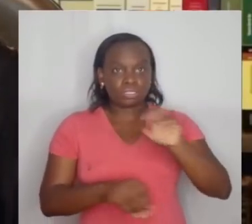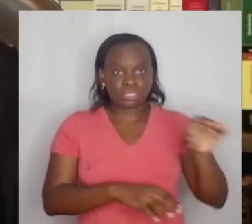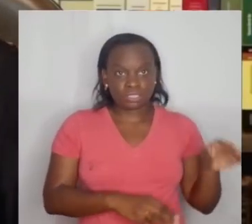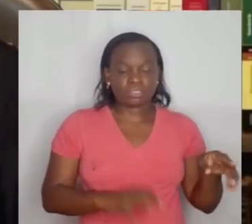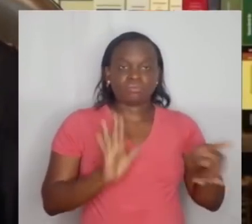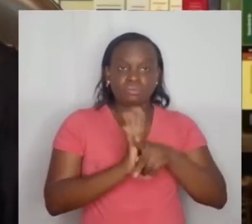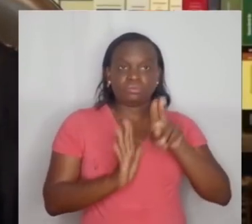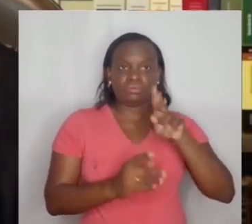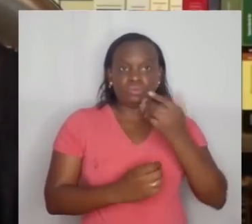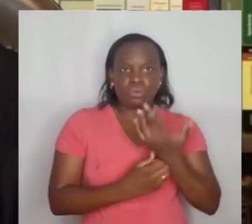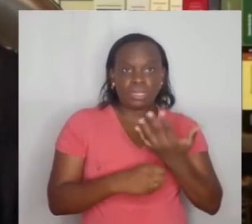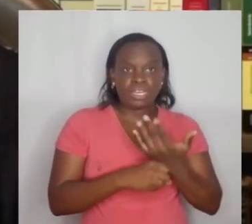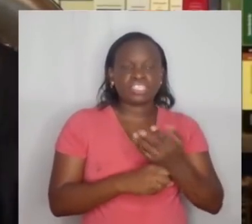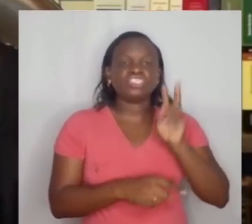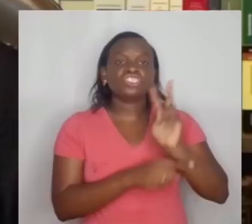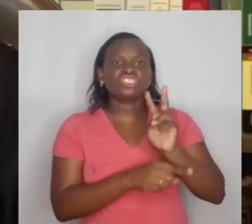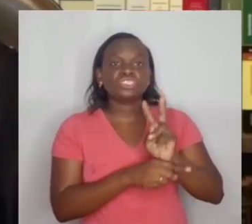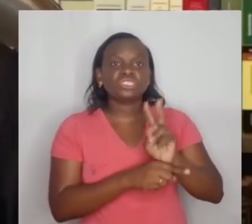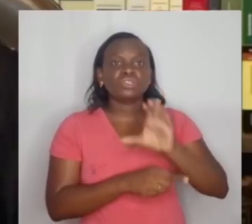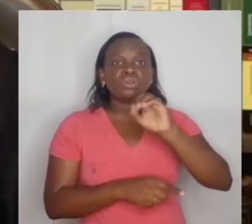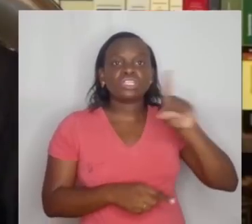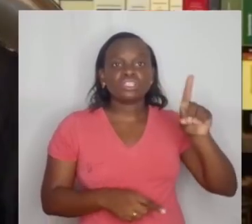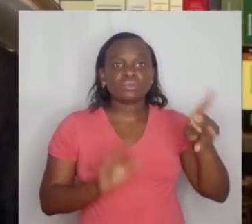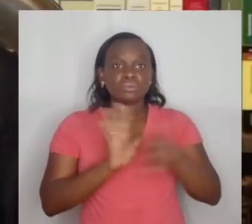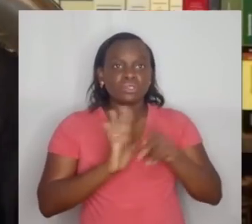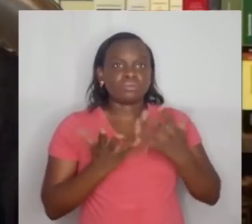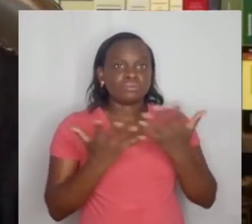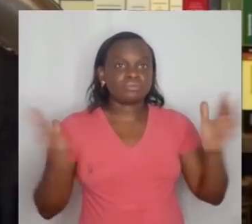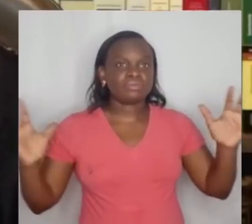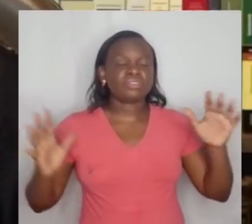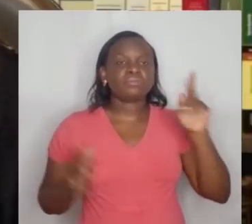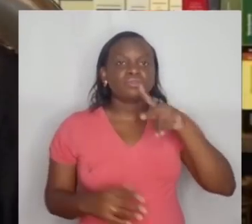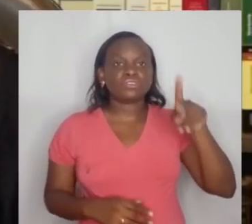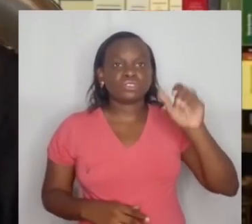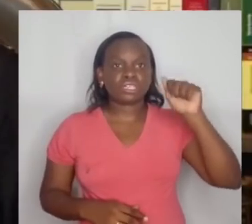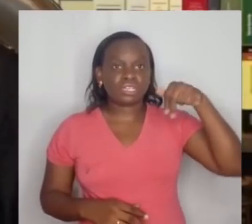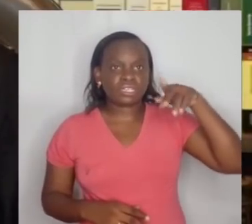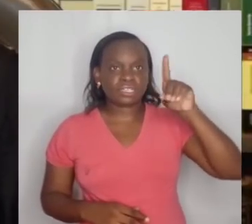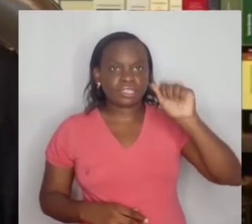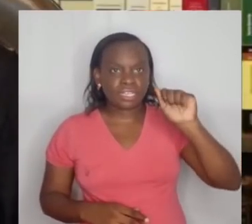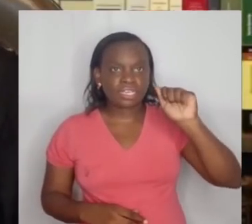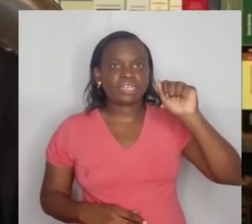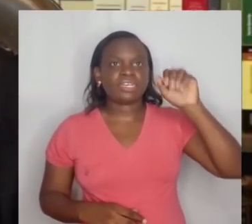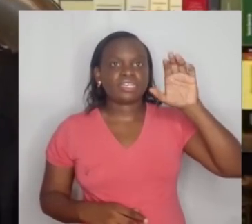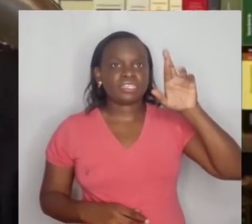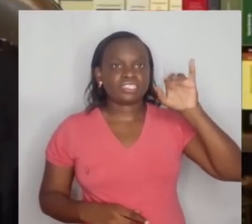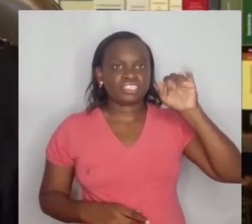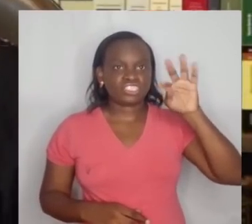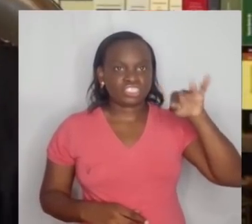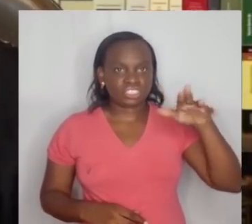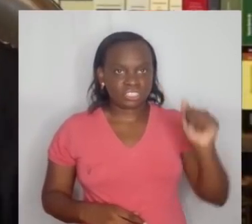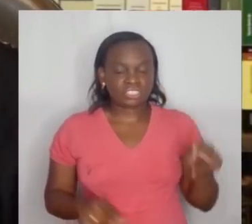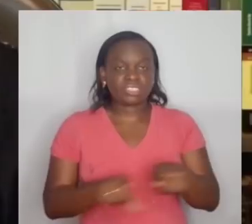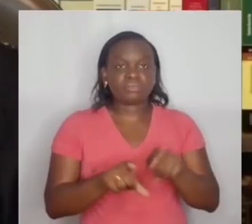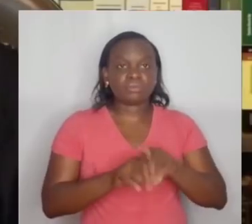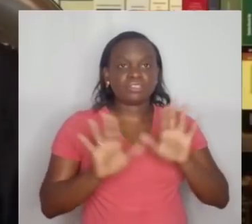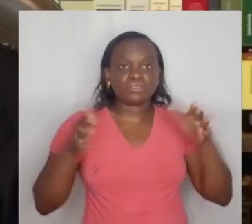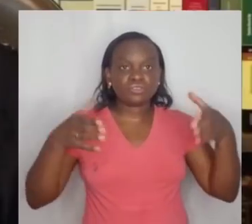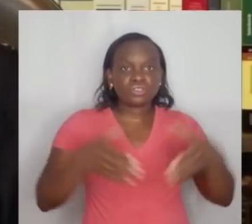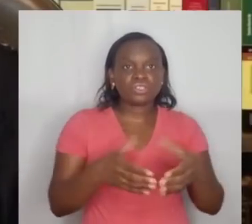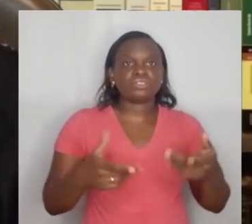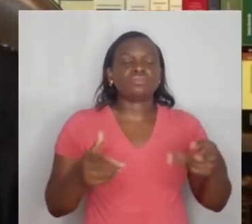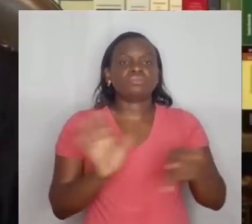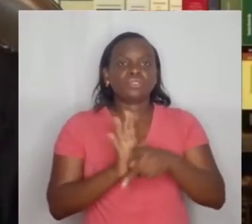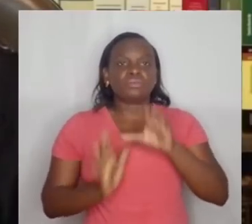UERJ, representados aqui pela coordenadora do nosso evento, professora Ana Cristina Mignot, e o Fórum de Coordenadores